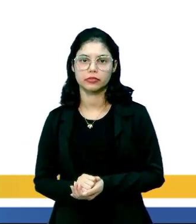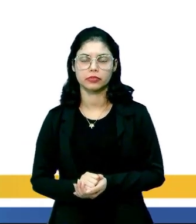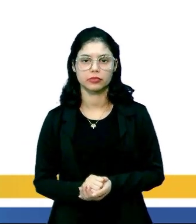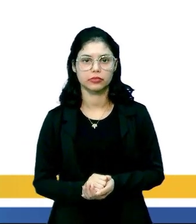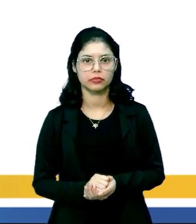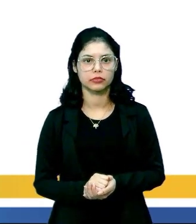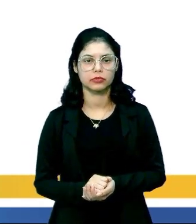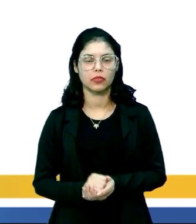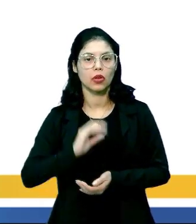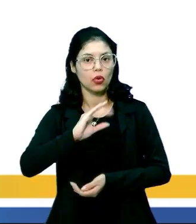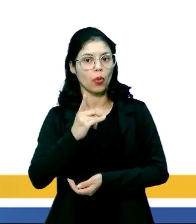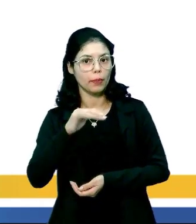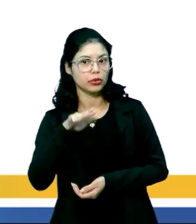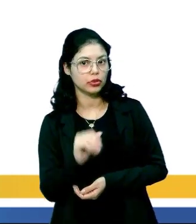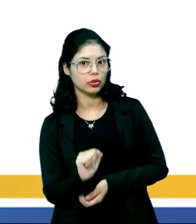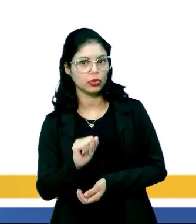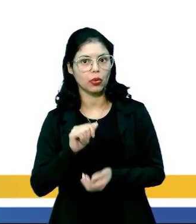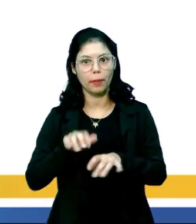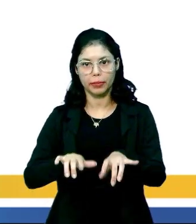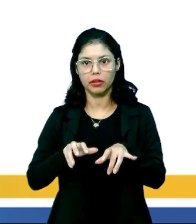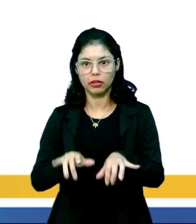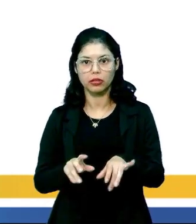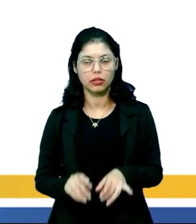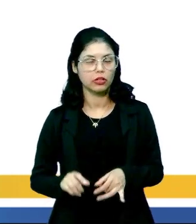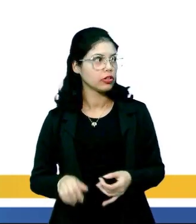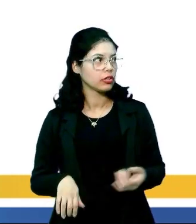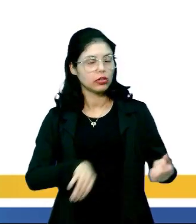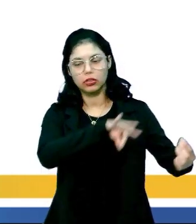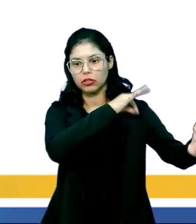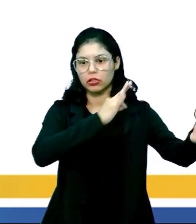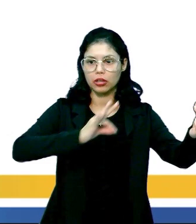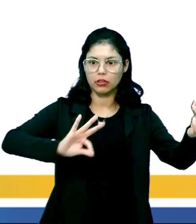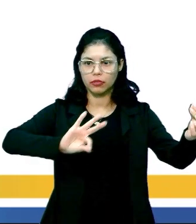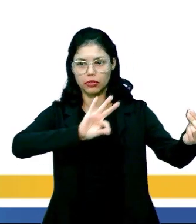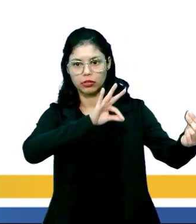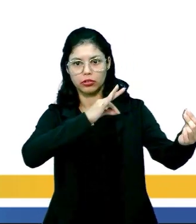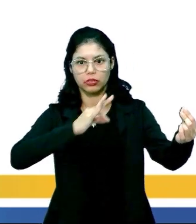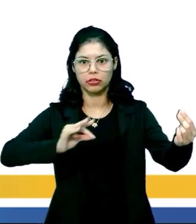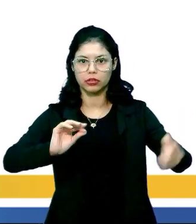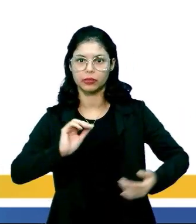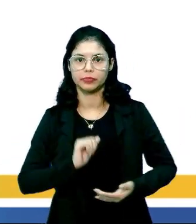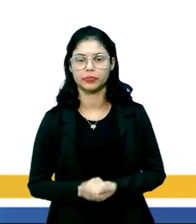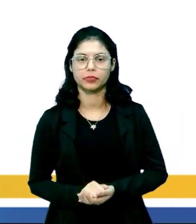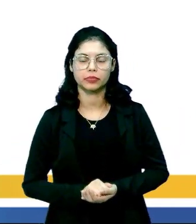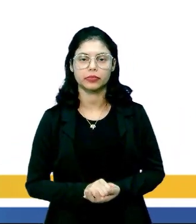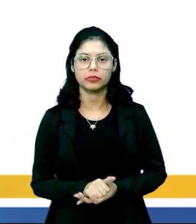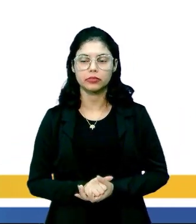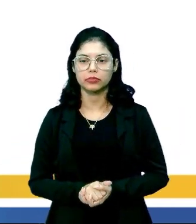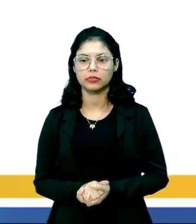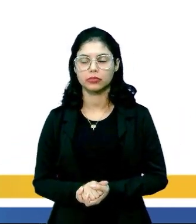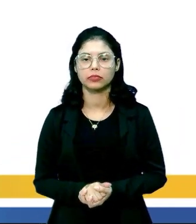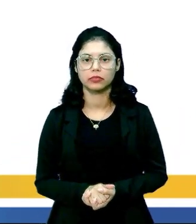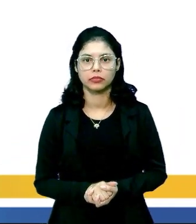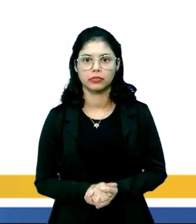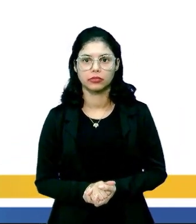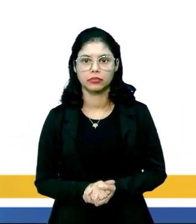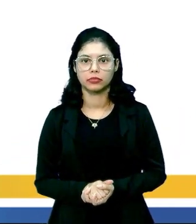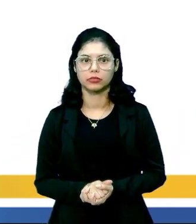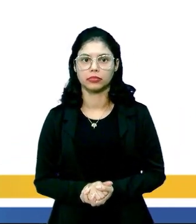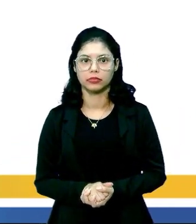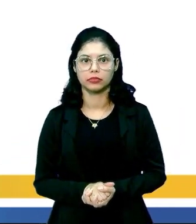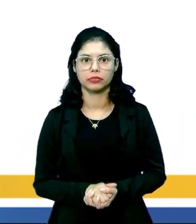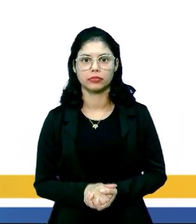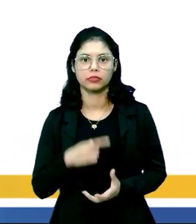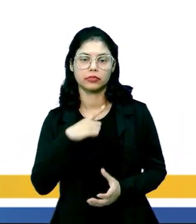composer pianist and violinist nós temos o Tom J cantor compositor pianista e